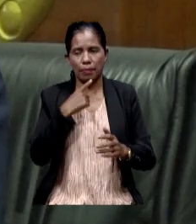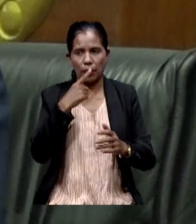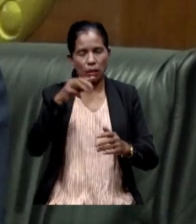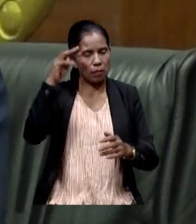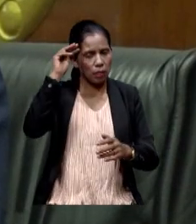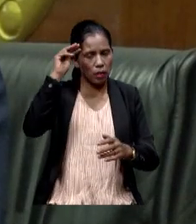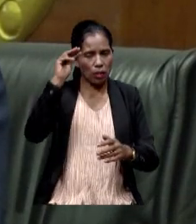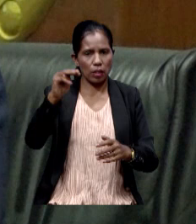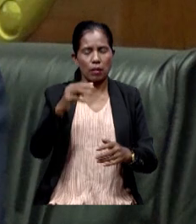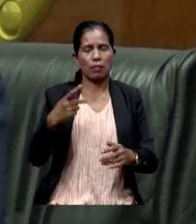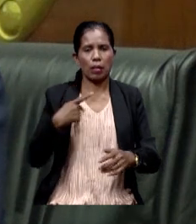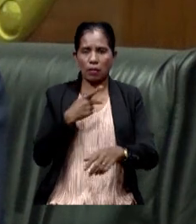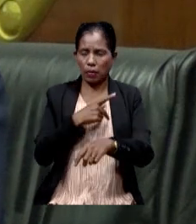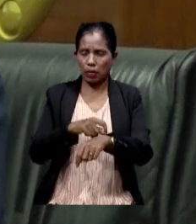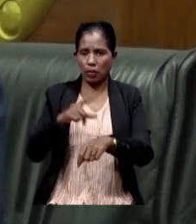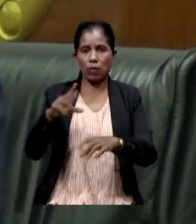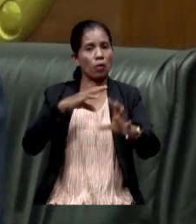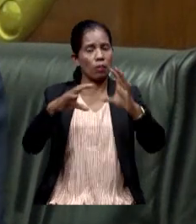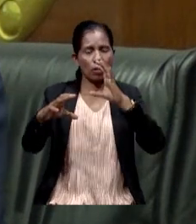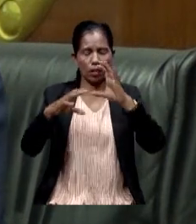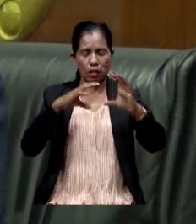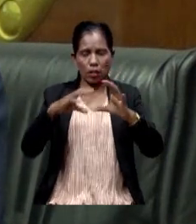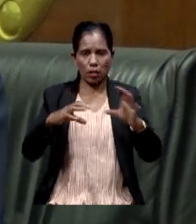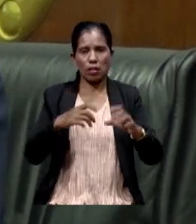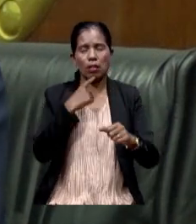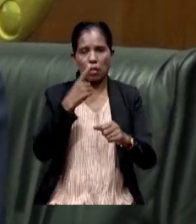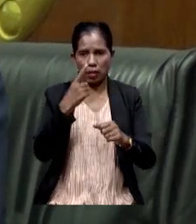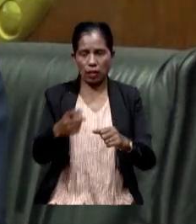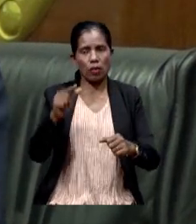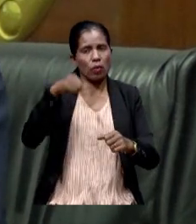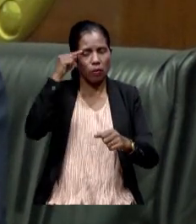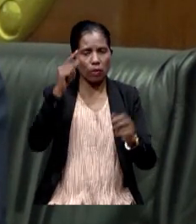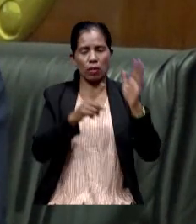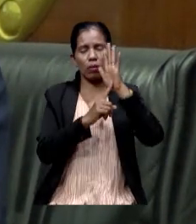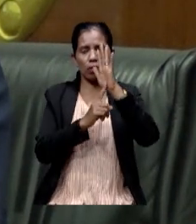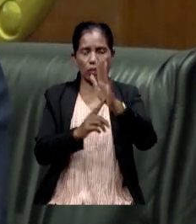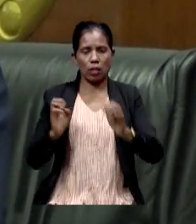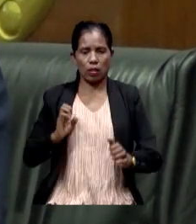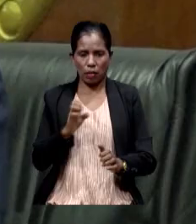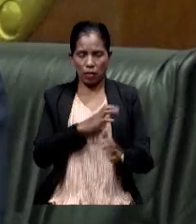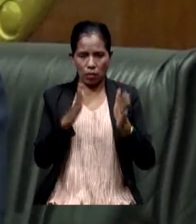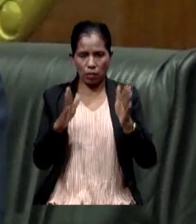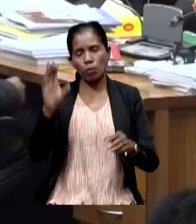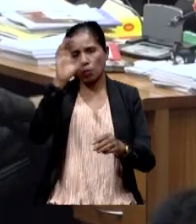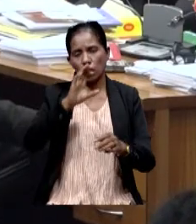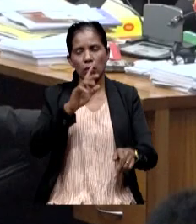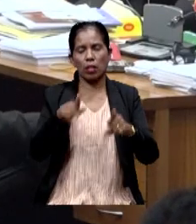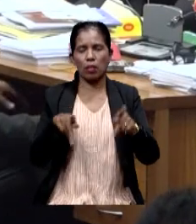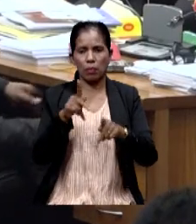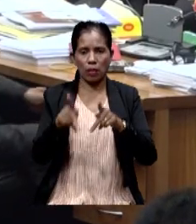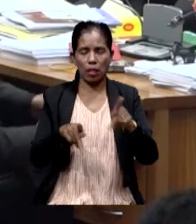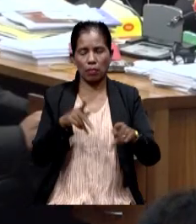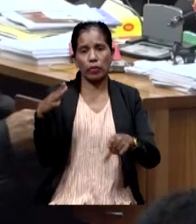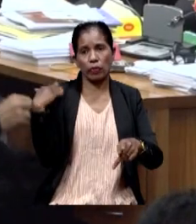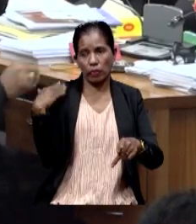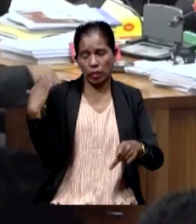ministro assunto parlamentares no comunicação social explica, governo informou na ba embaixada, hodi buka tuir jovem siran be